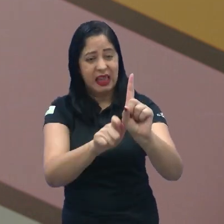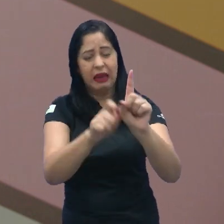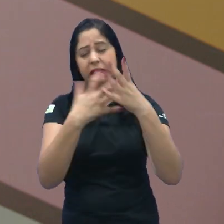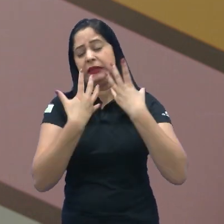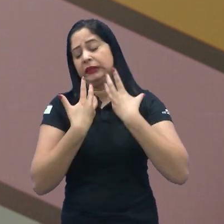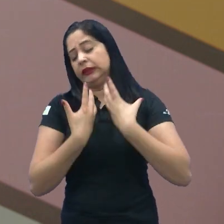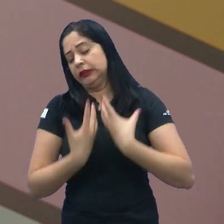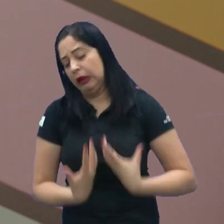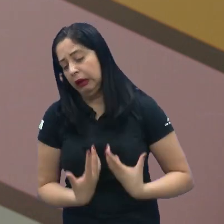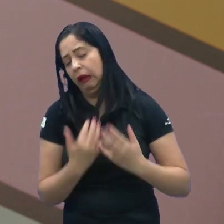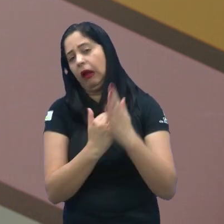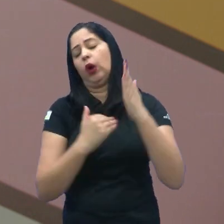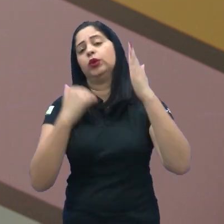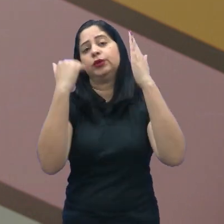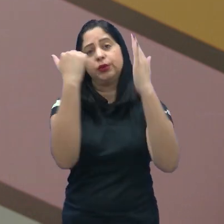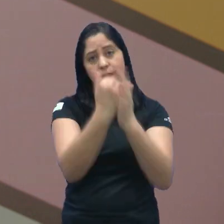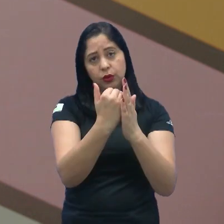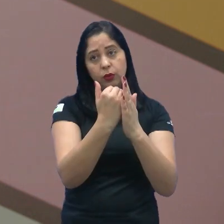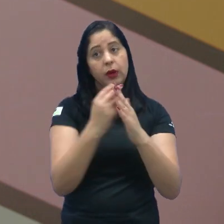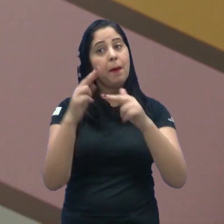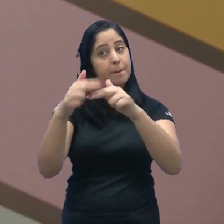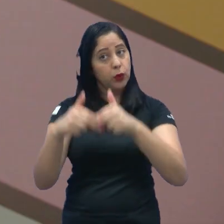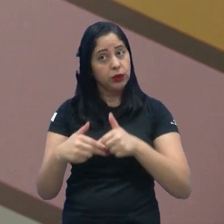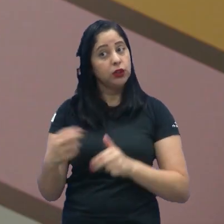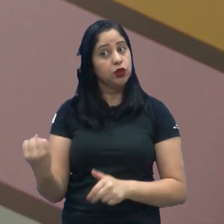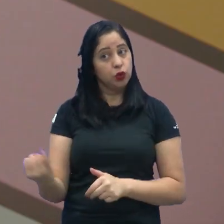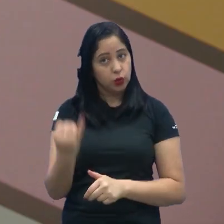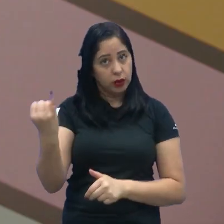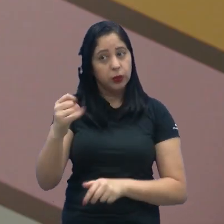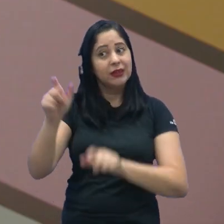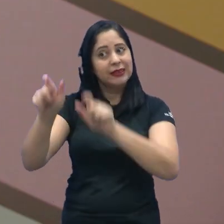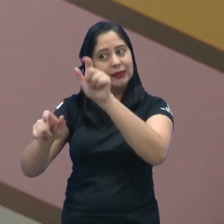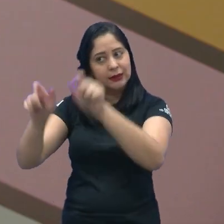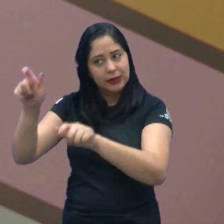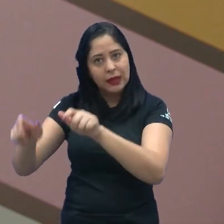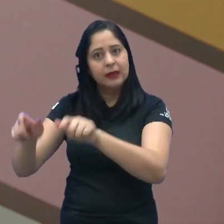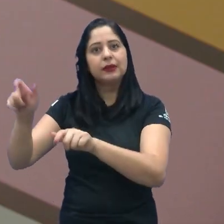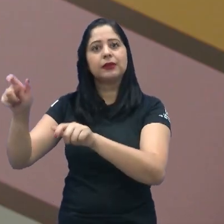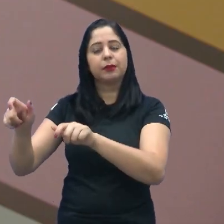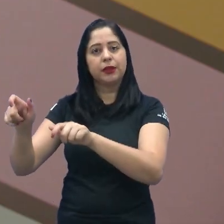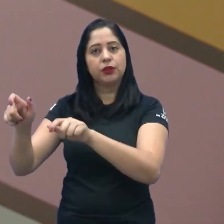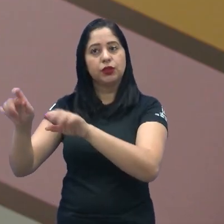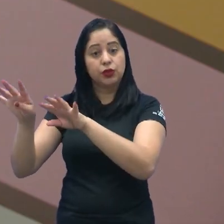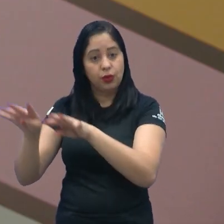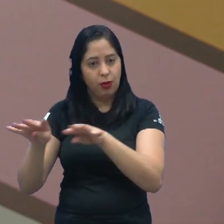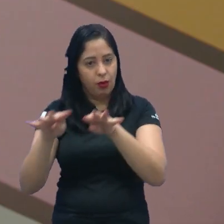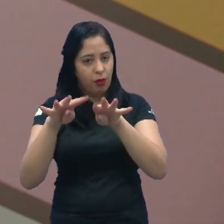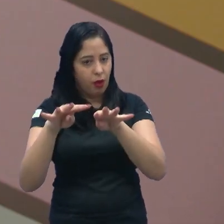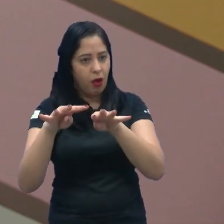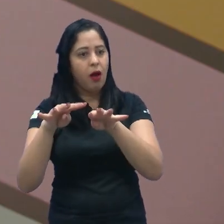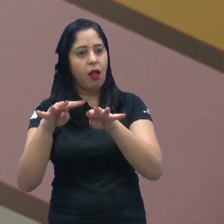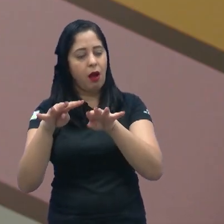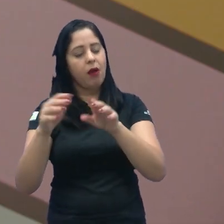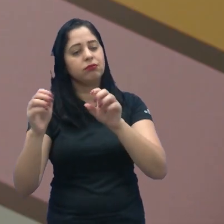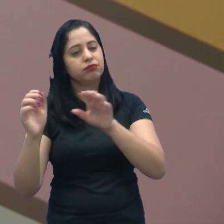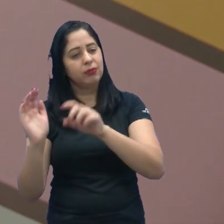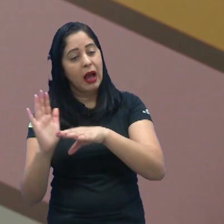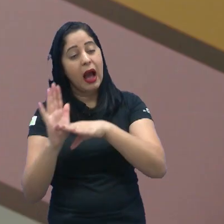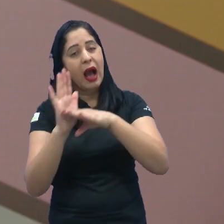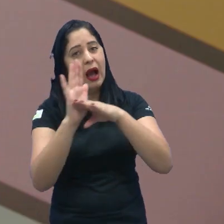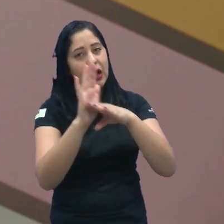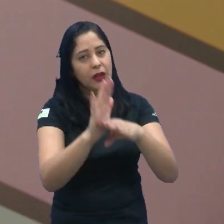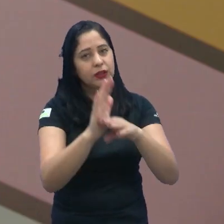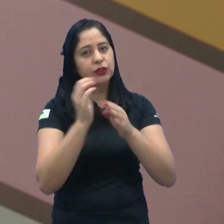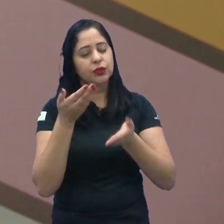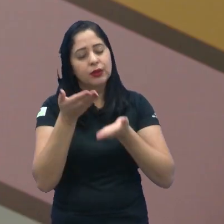de adoecer, né? Então é importante que essas pessoas estejam preparadas, que conheçam o limite, né? Que consigam entender